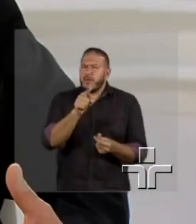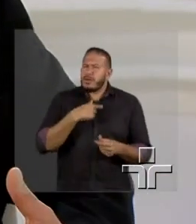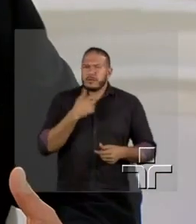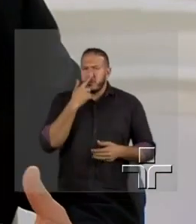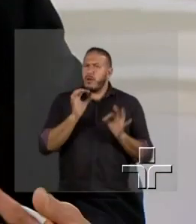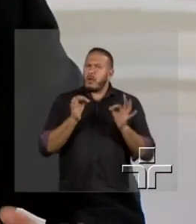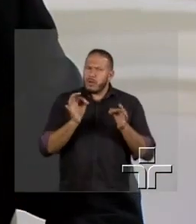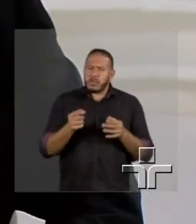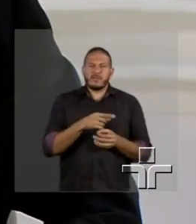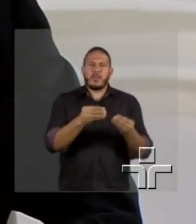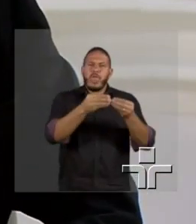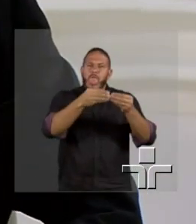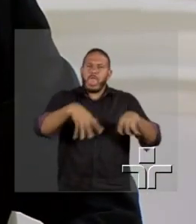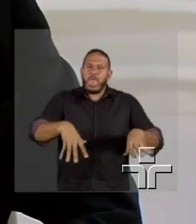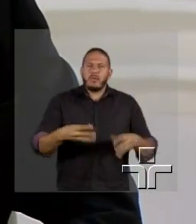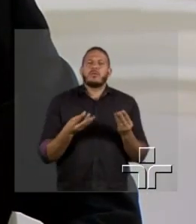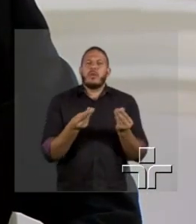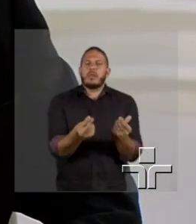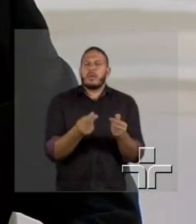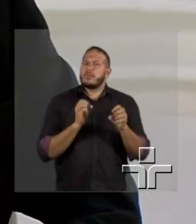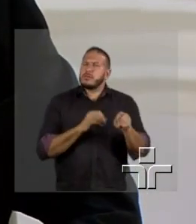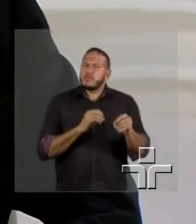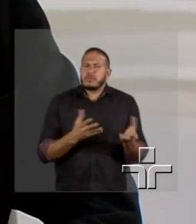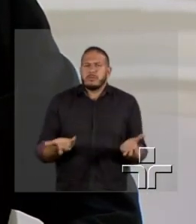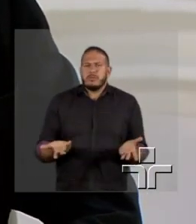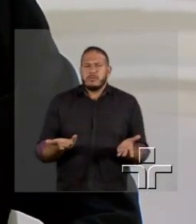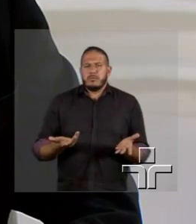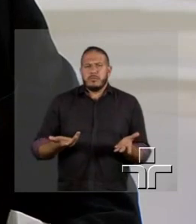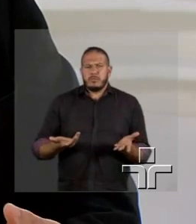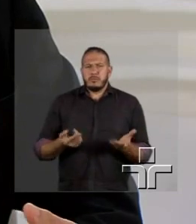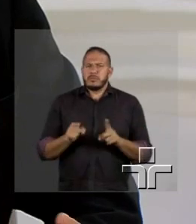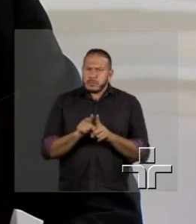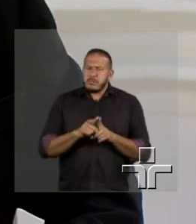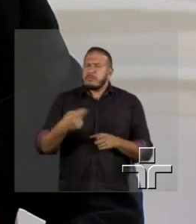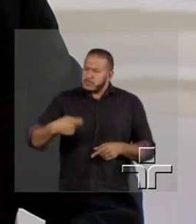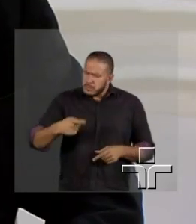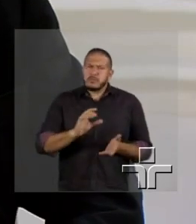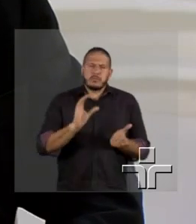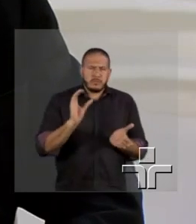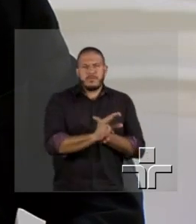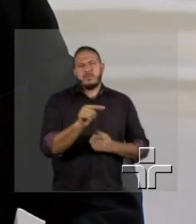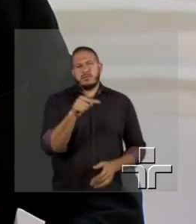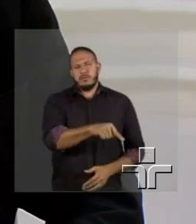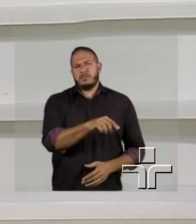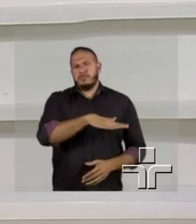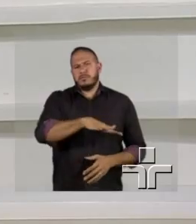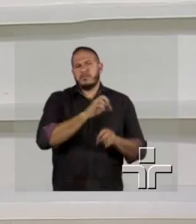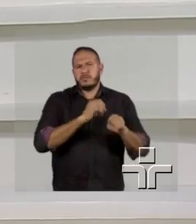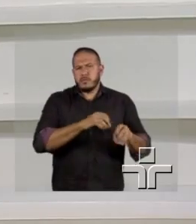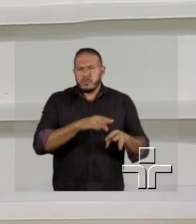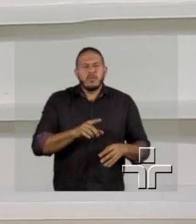era diferente o sistema, né? Ainda no primeiro grau. Senão não teria condições de estar aqui hoje,